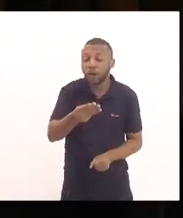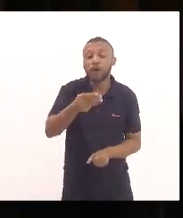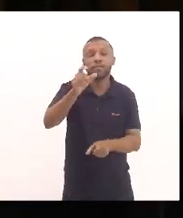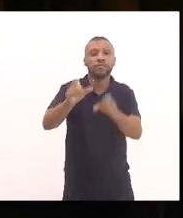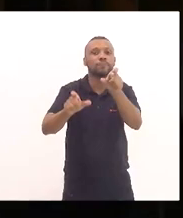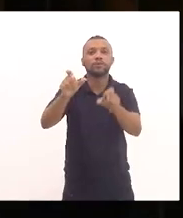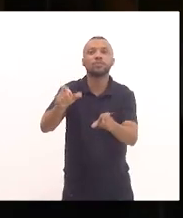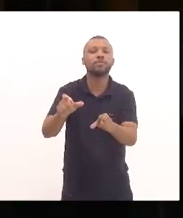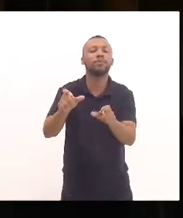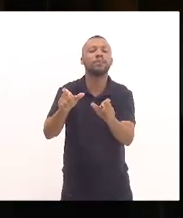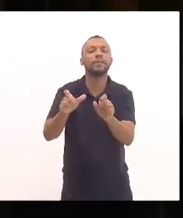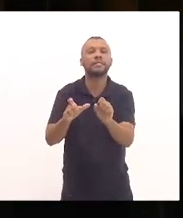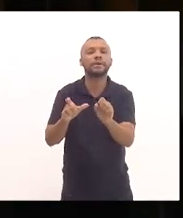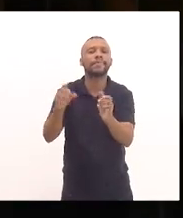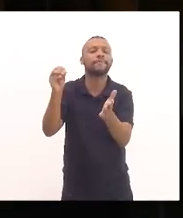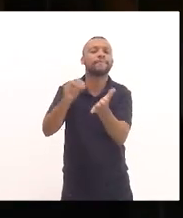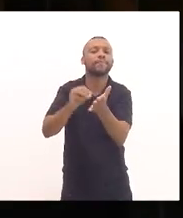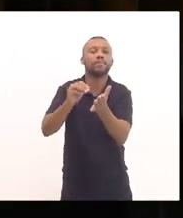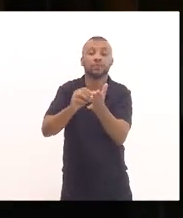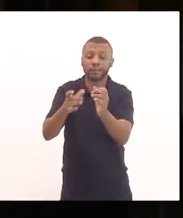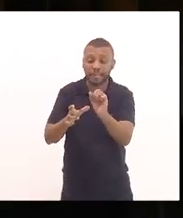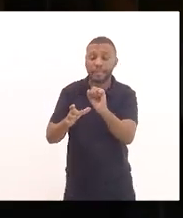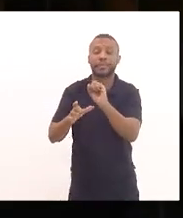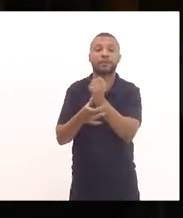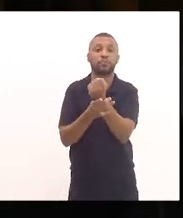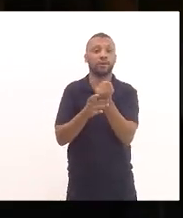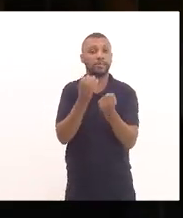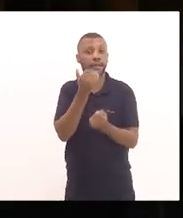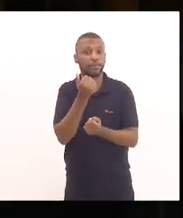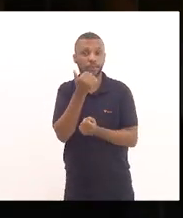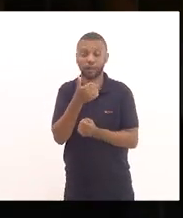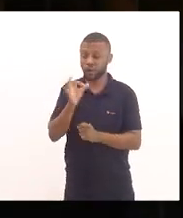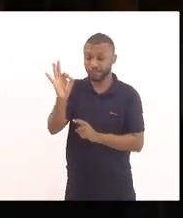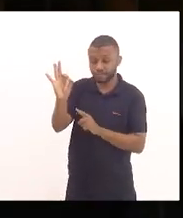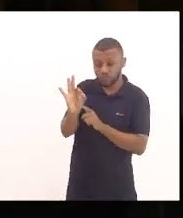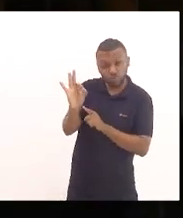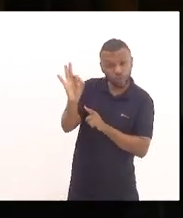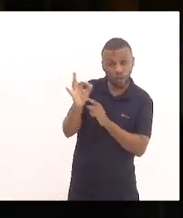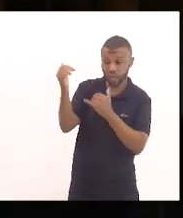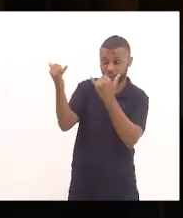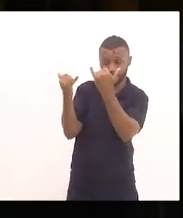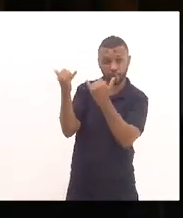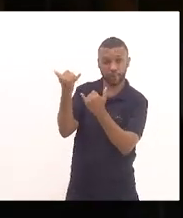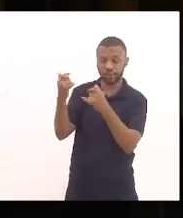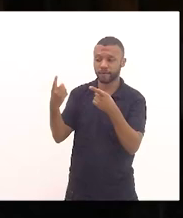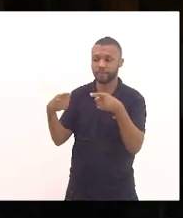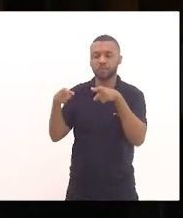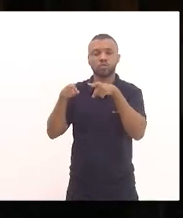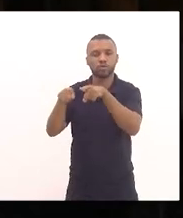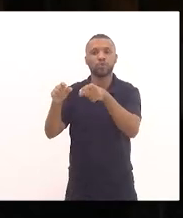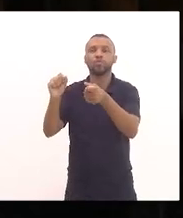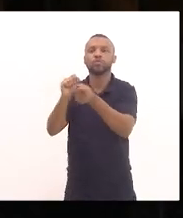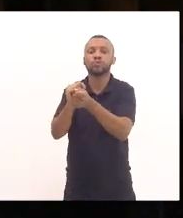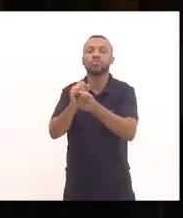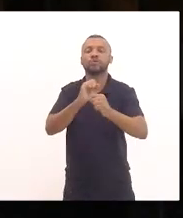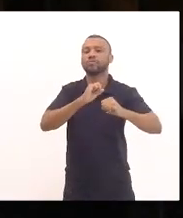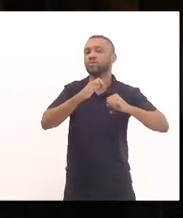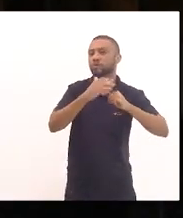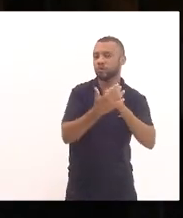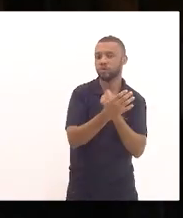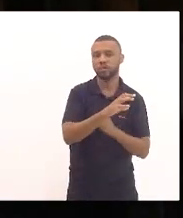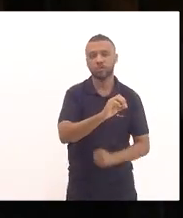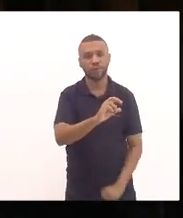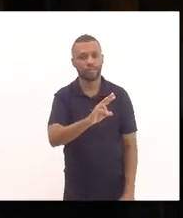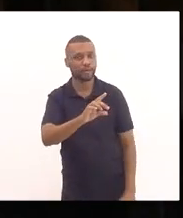insegurança alimentar, um número que vem junto, sem dúvida nenhuma, com um processo de pandemia, com